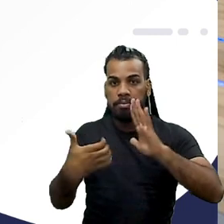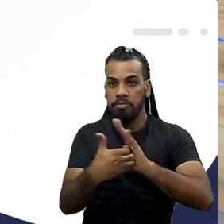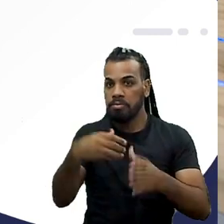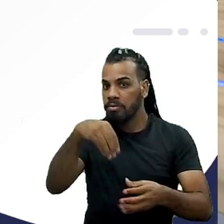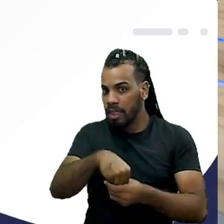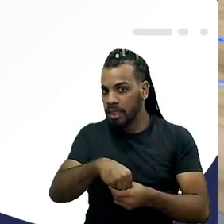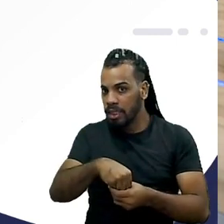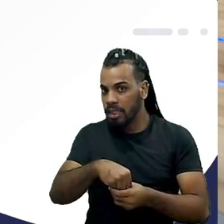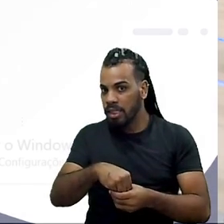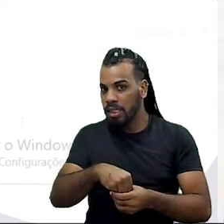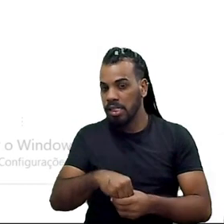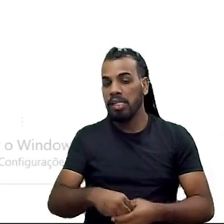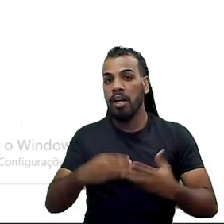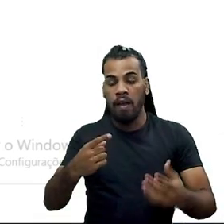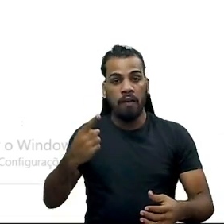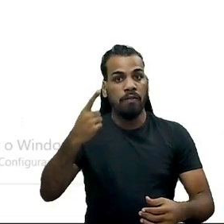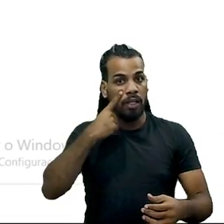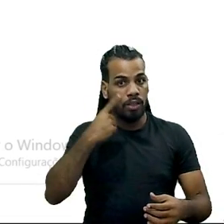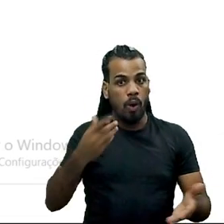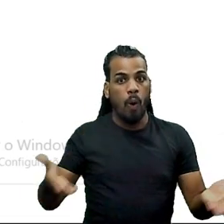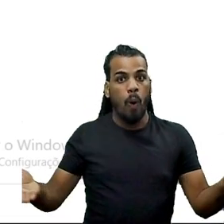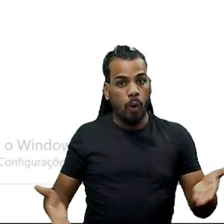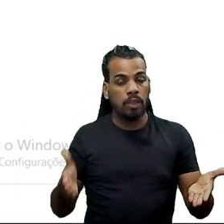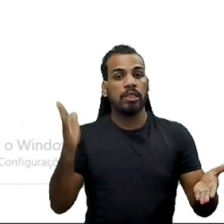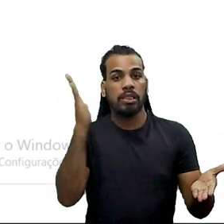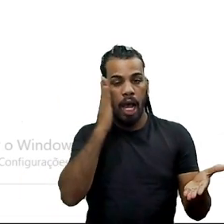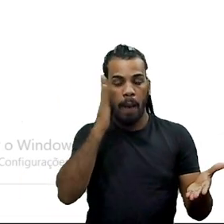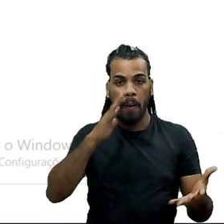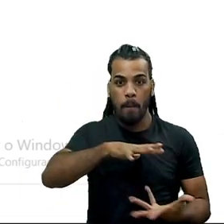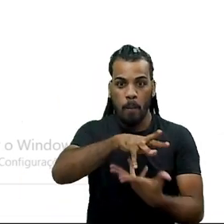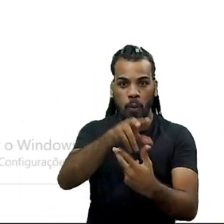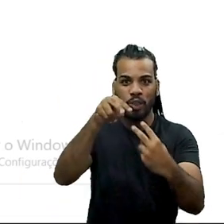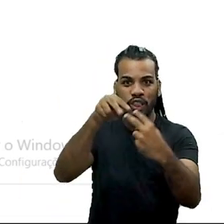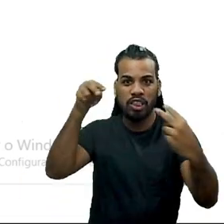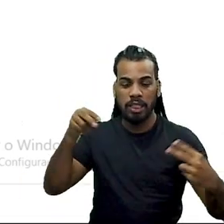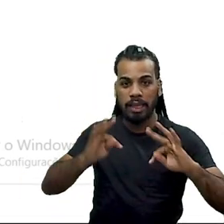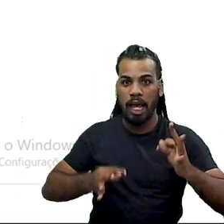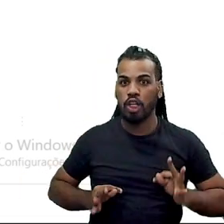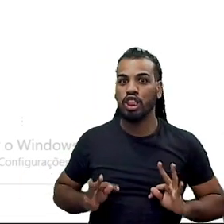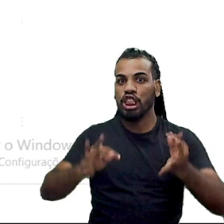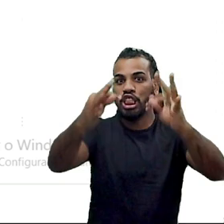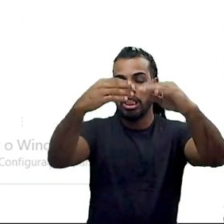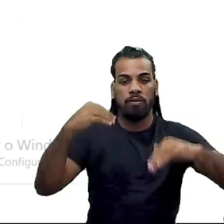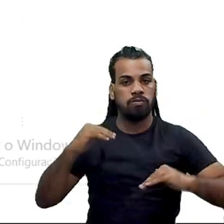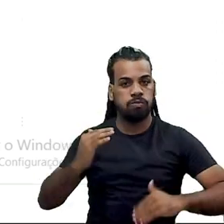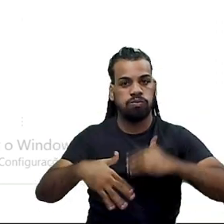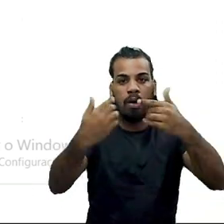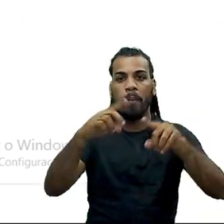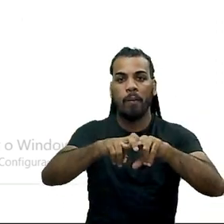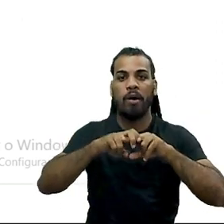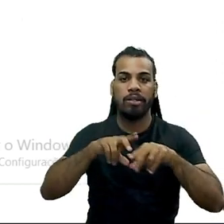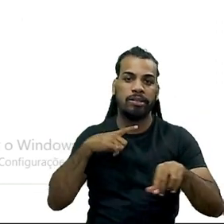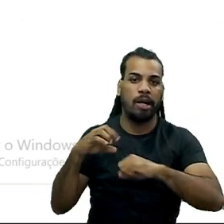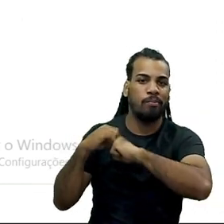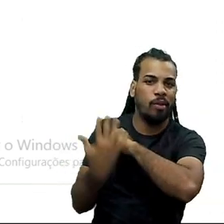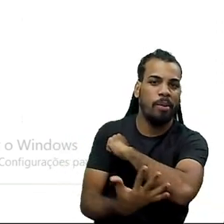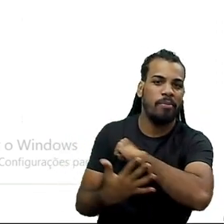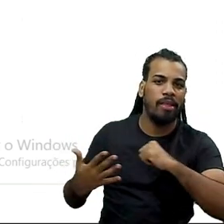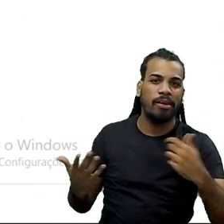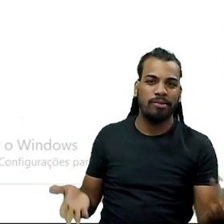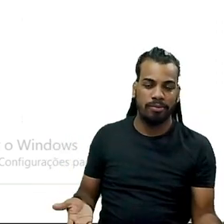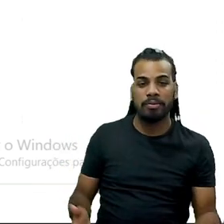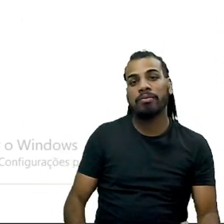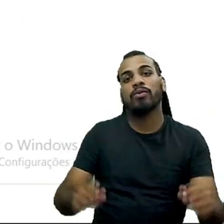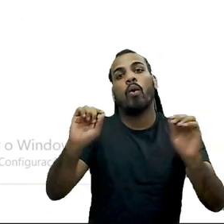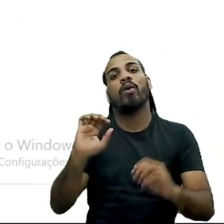empresa. Veja que hoje a gente sabe que o mundo digital teve um avanço muito grande em função até da própria pandemia. Aí o